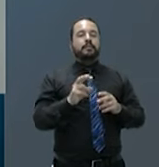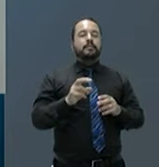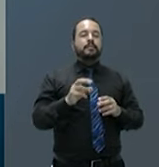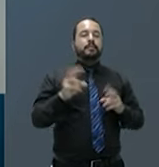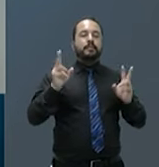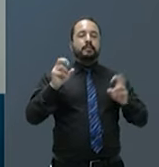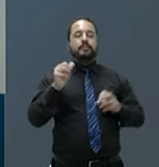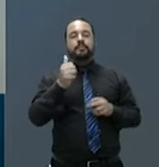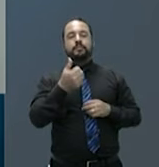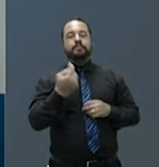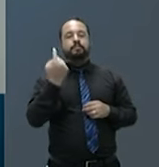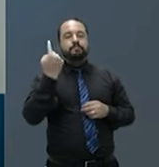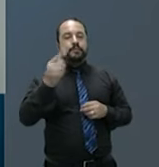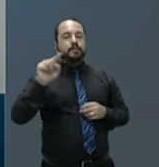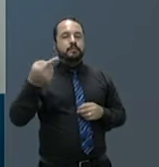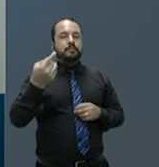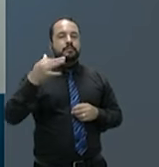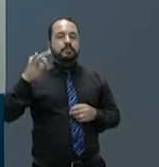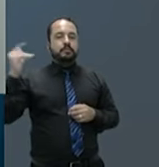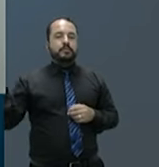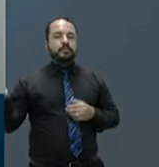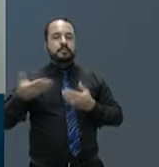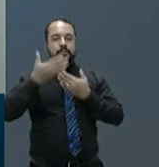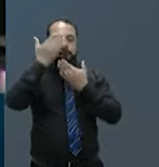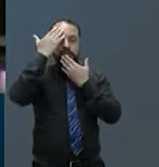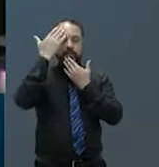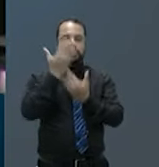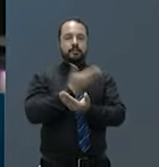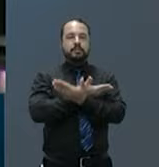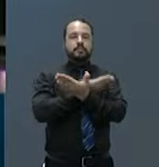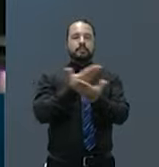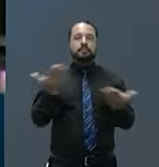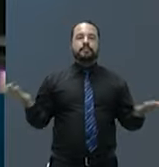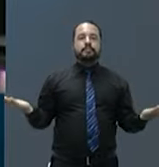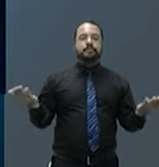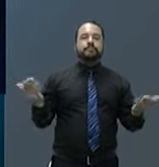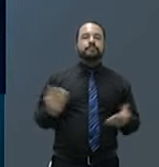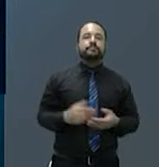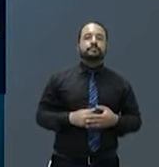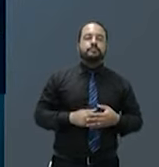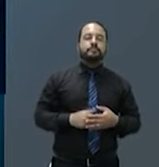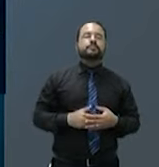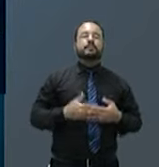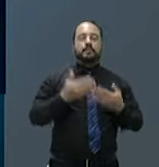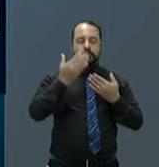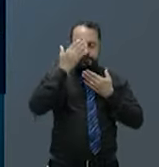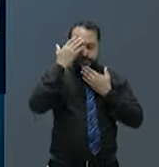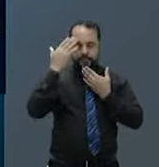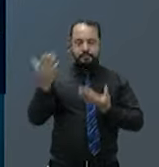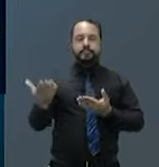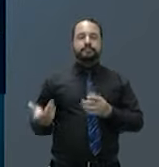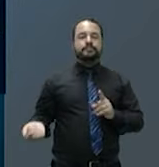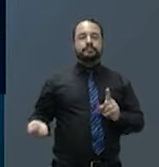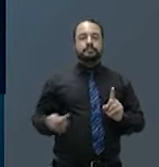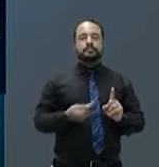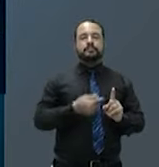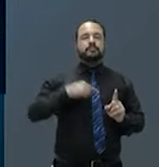1201. Muito obrigado, excelências. Muito obrigada. Eu passo agora para a doutora